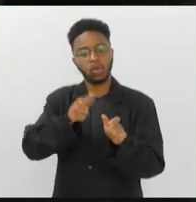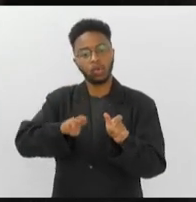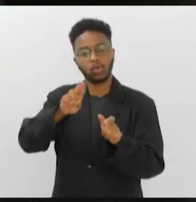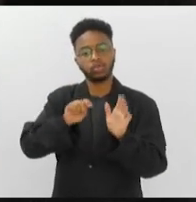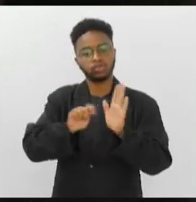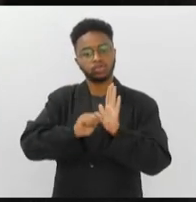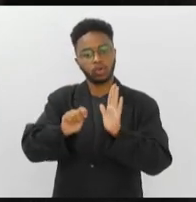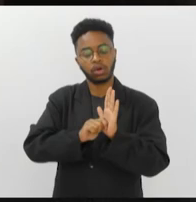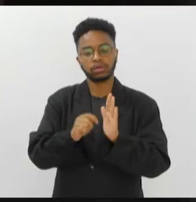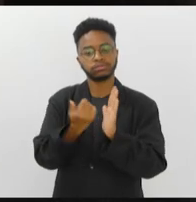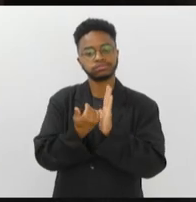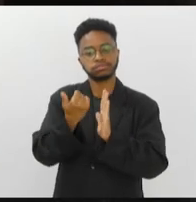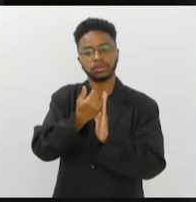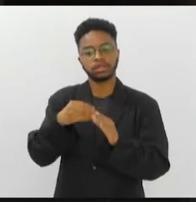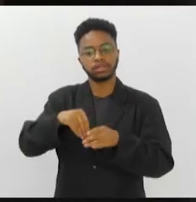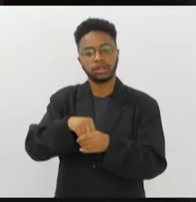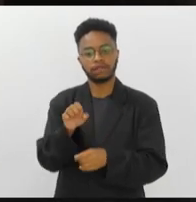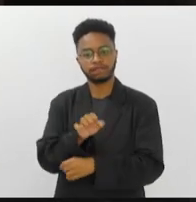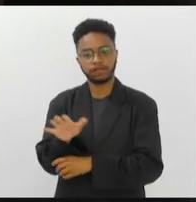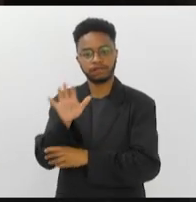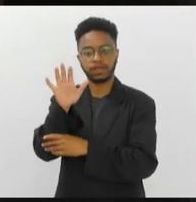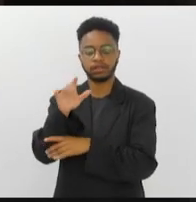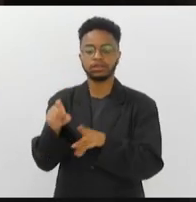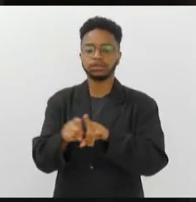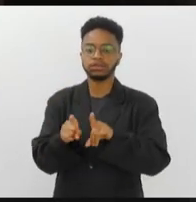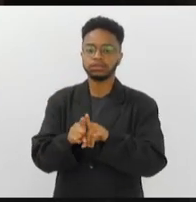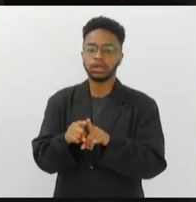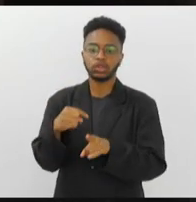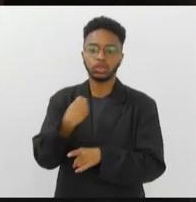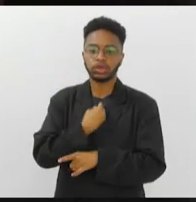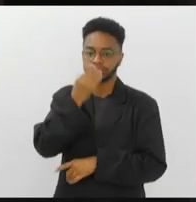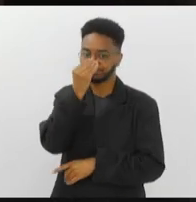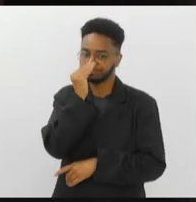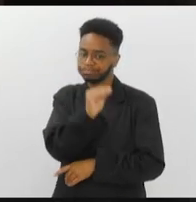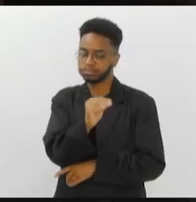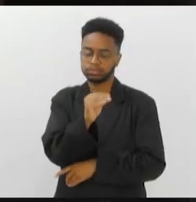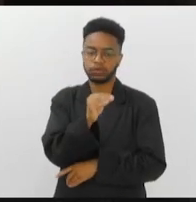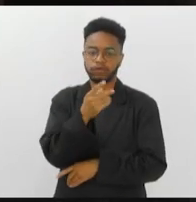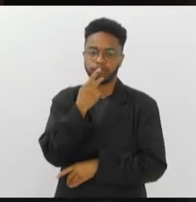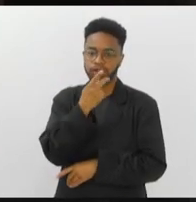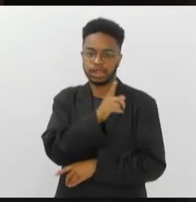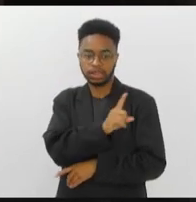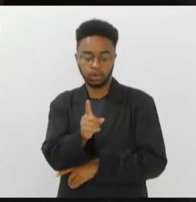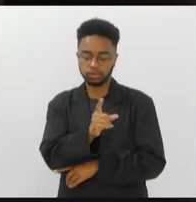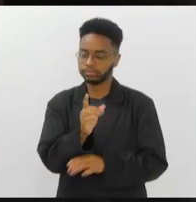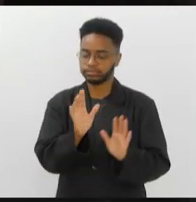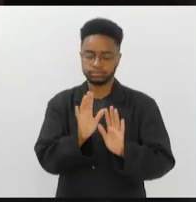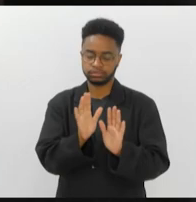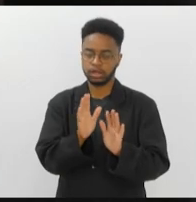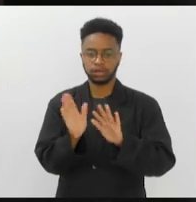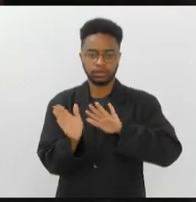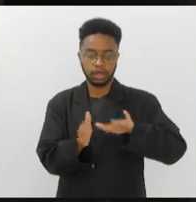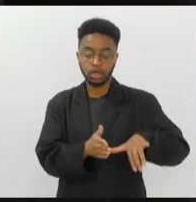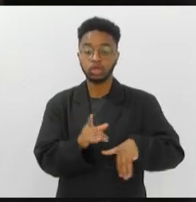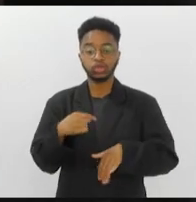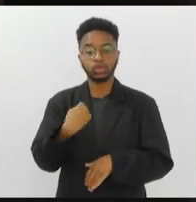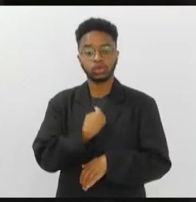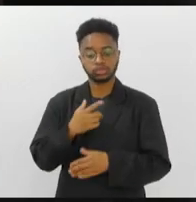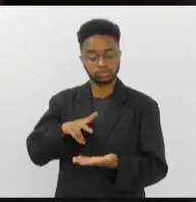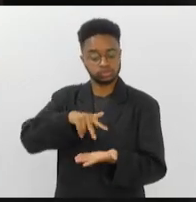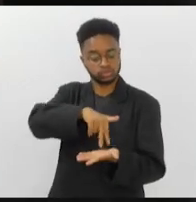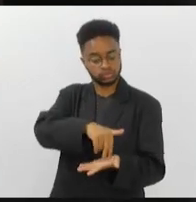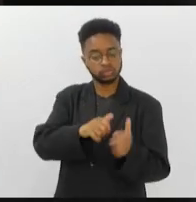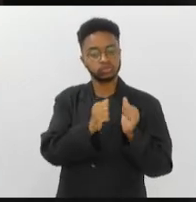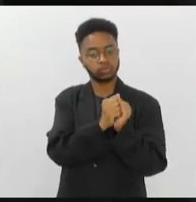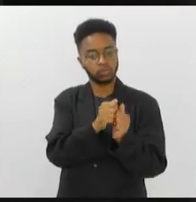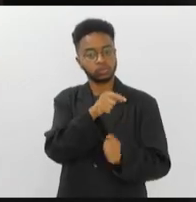drogas dentro de um território de favelas e que a gente não vai dizer não para isso. E que a gente está aqui também e está lá naquele território